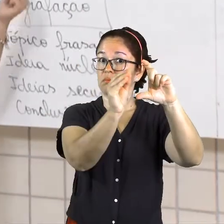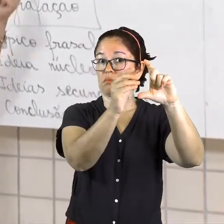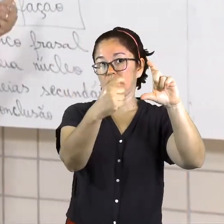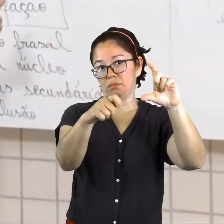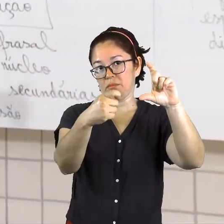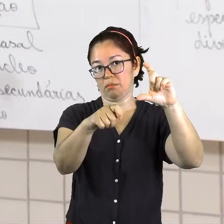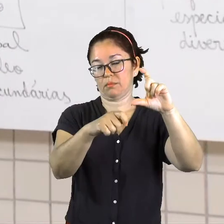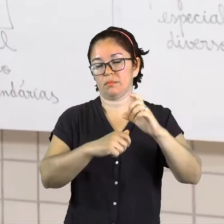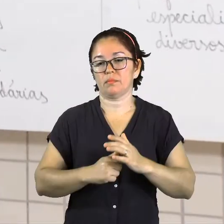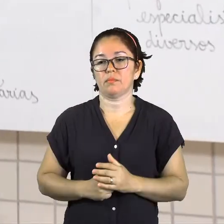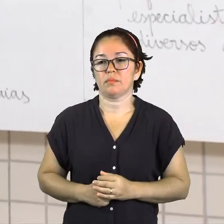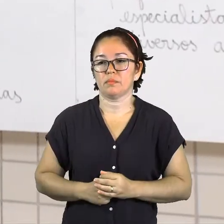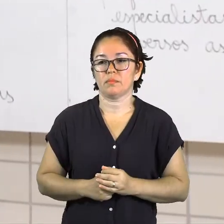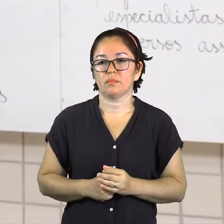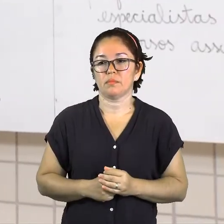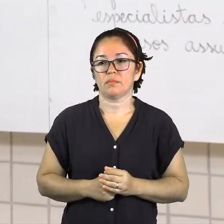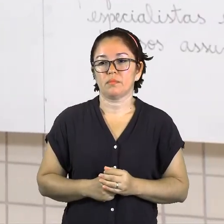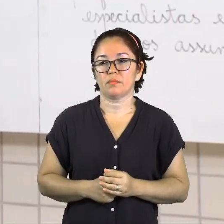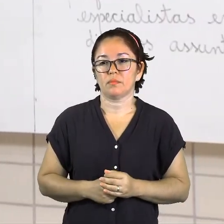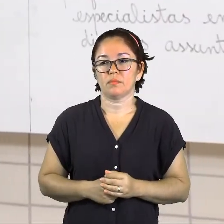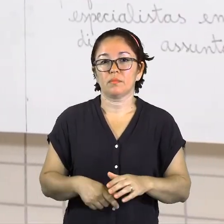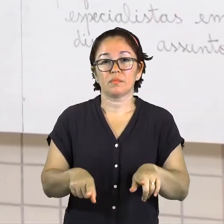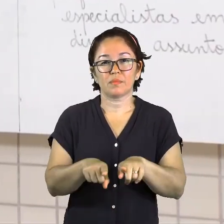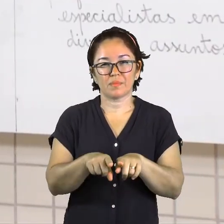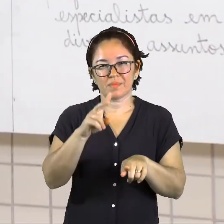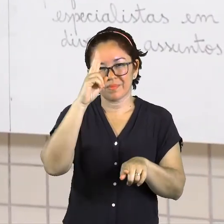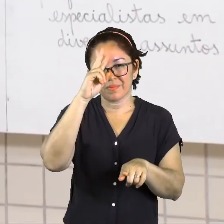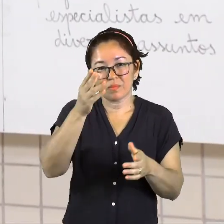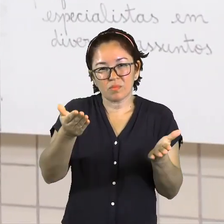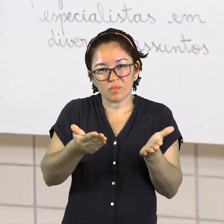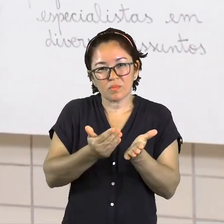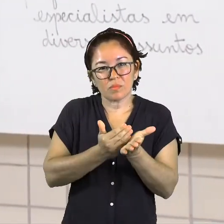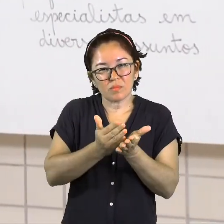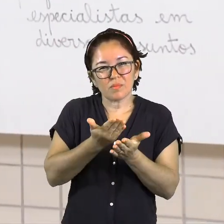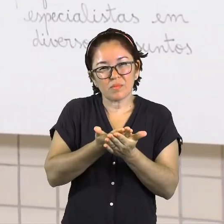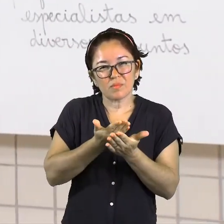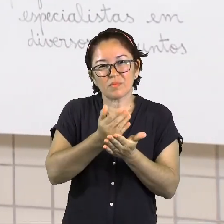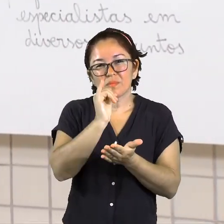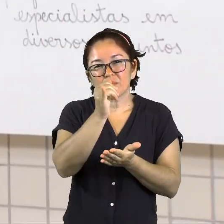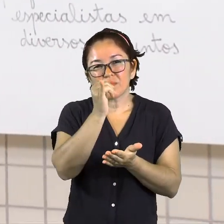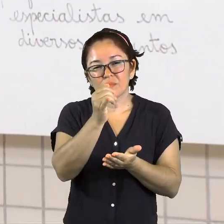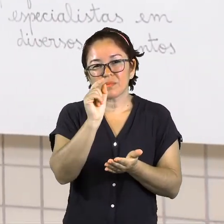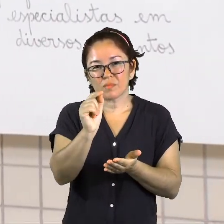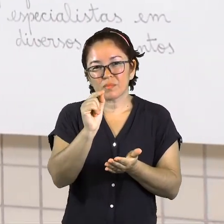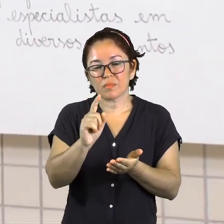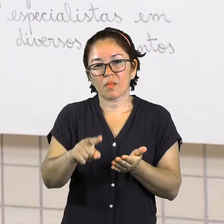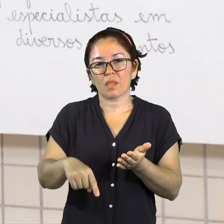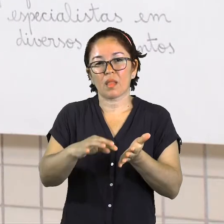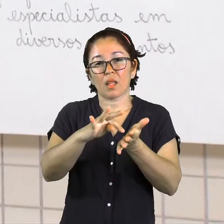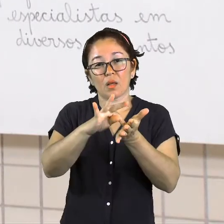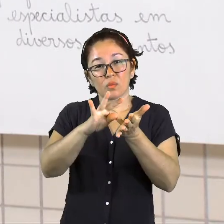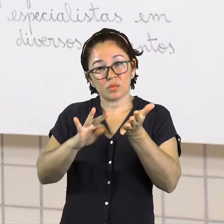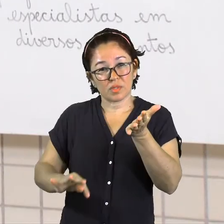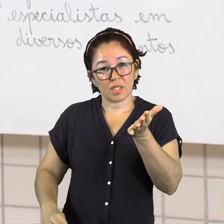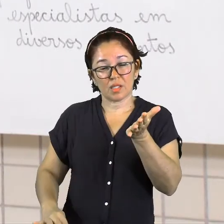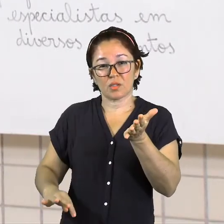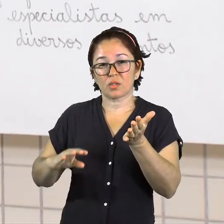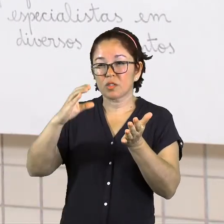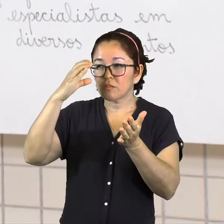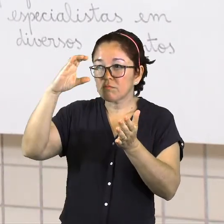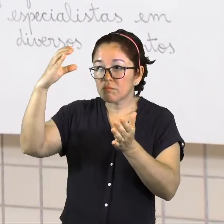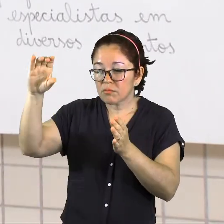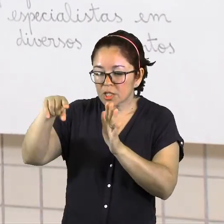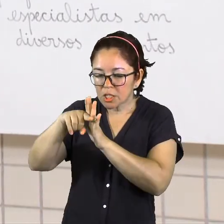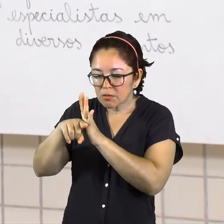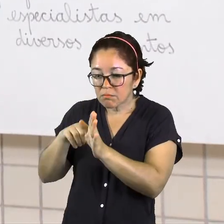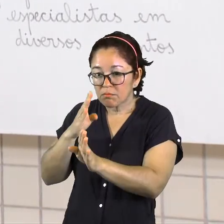relembrando aqui também, o nosso primeiro assunto dessa aula foi o quê? Foi o texto de divulgação científica, que é